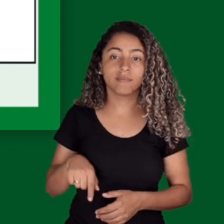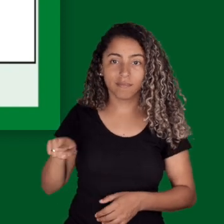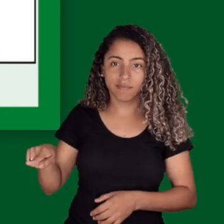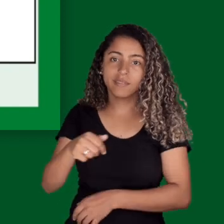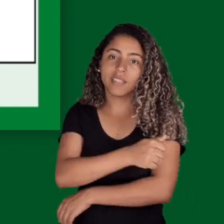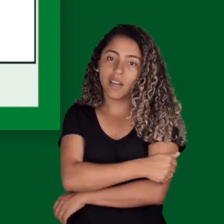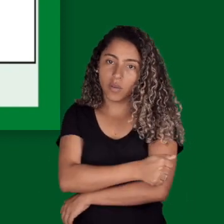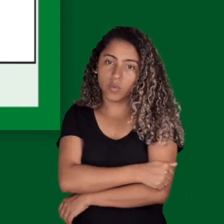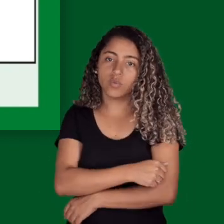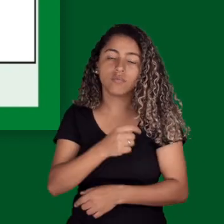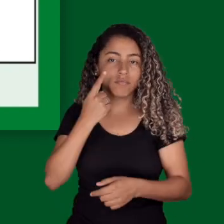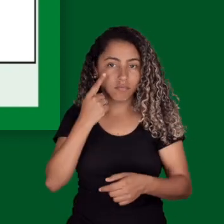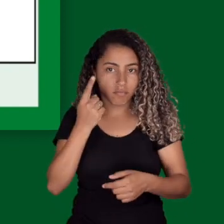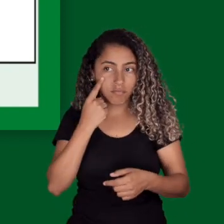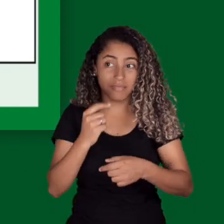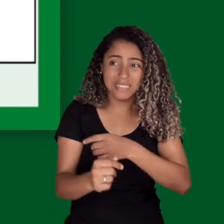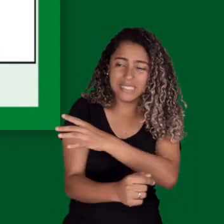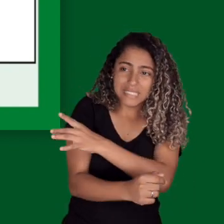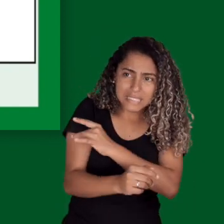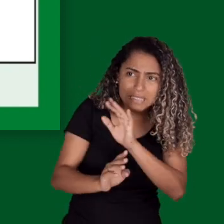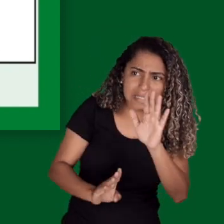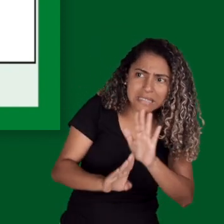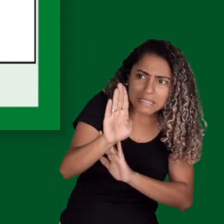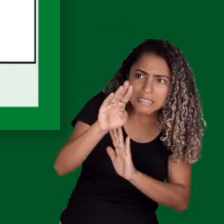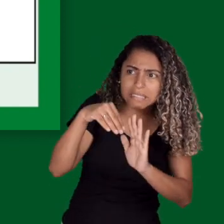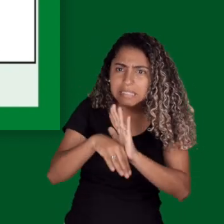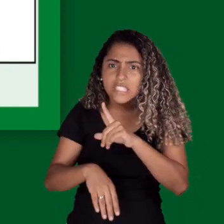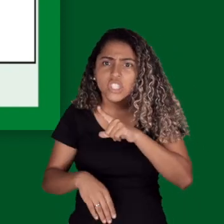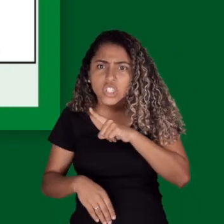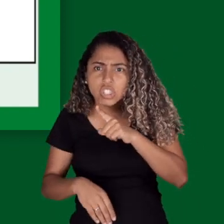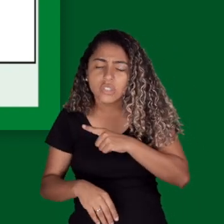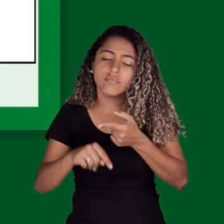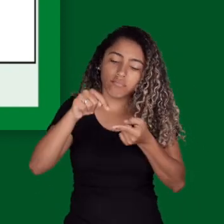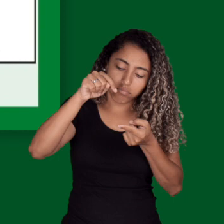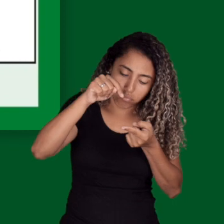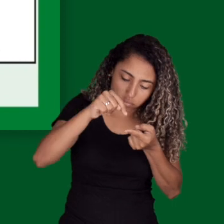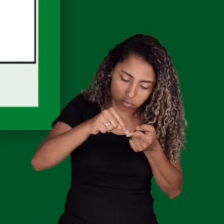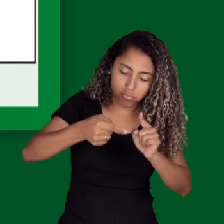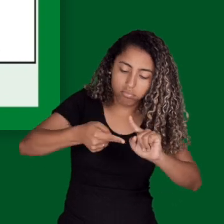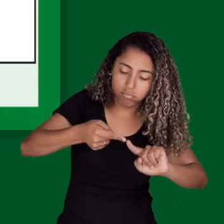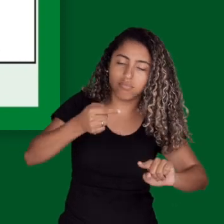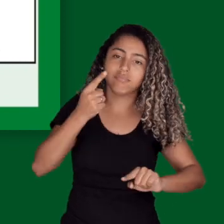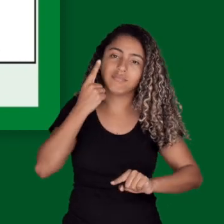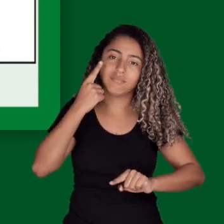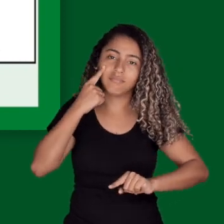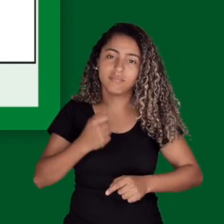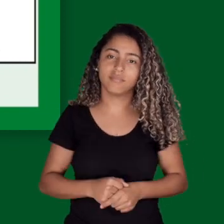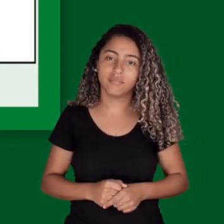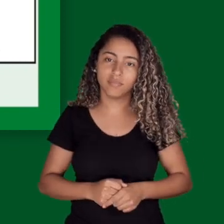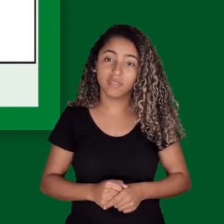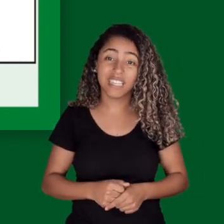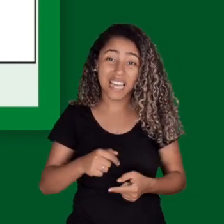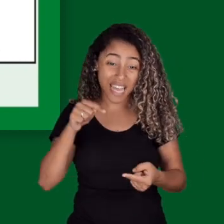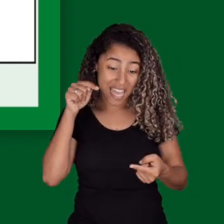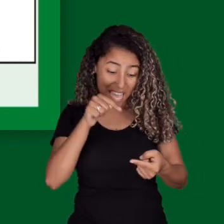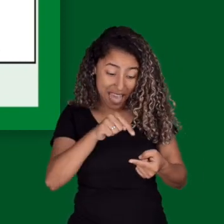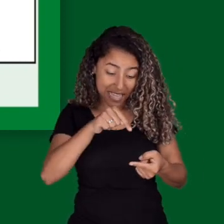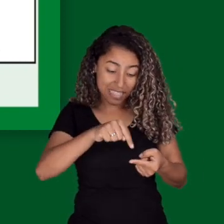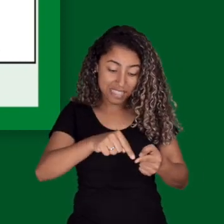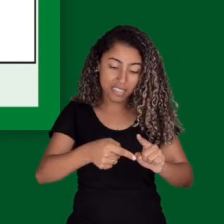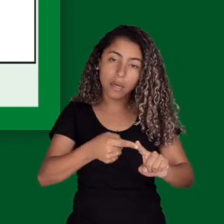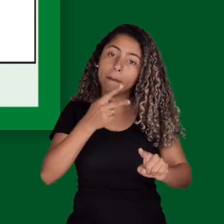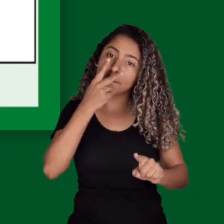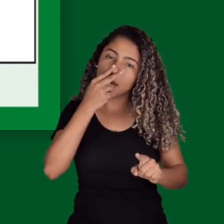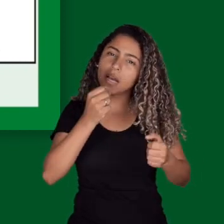muitas vezes vão precisar verificar também a glicemia na ponta de dedo. E aí a gente vai considerar a glicemia da ponta de